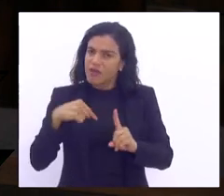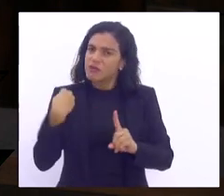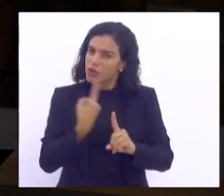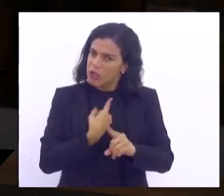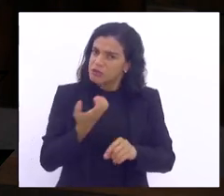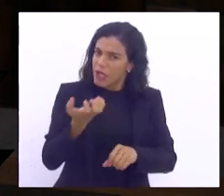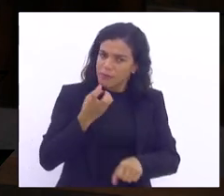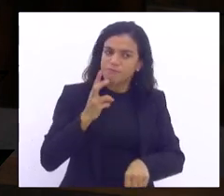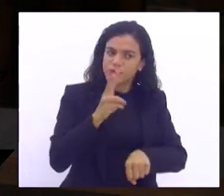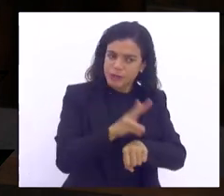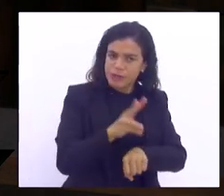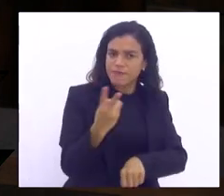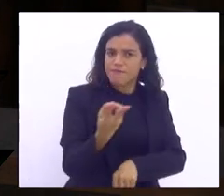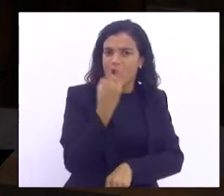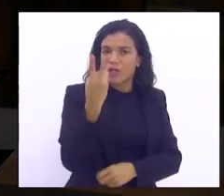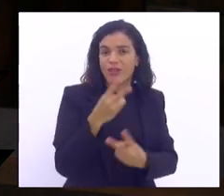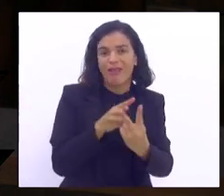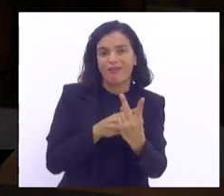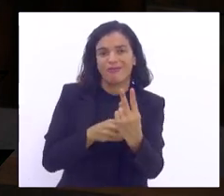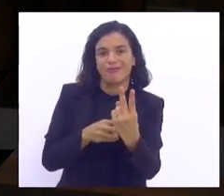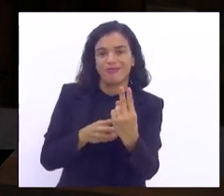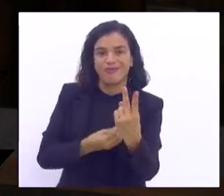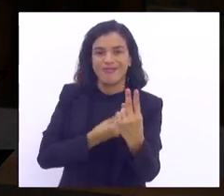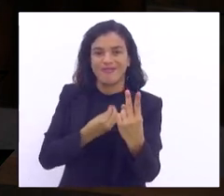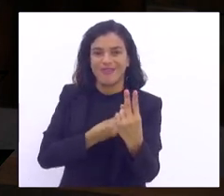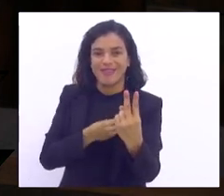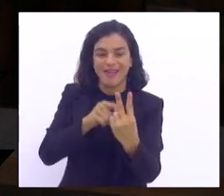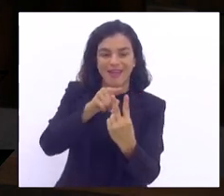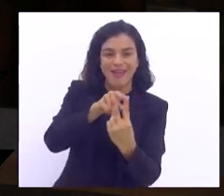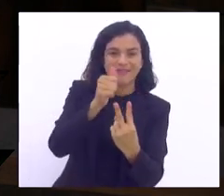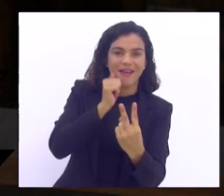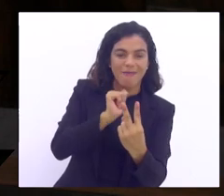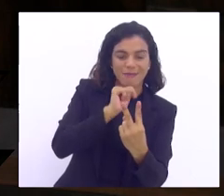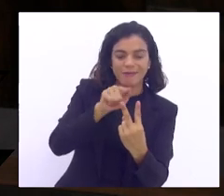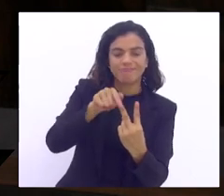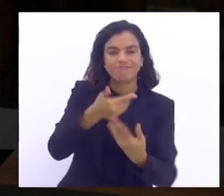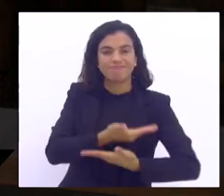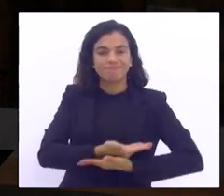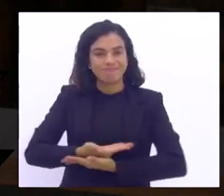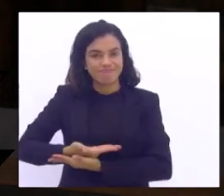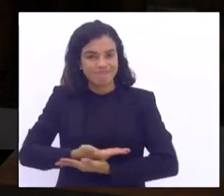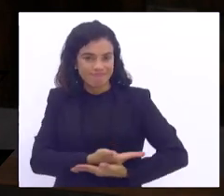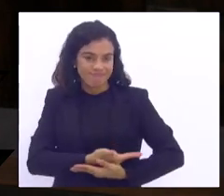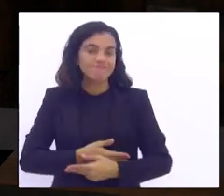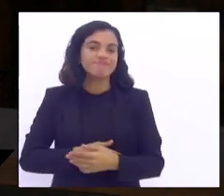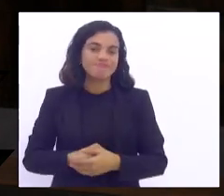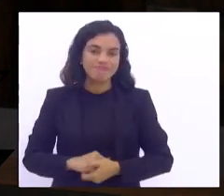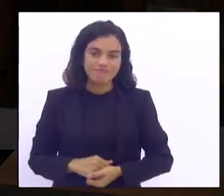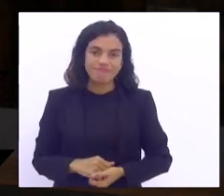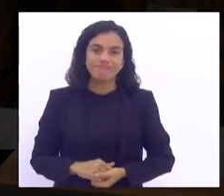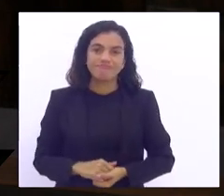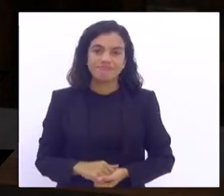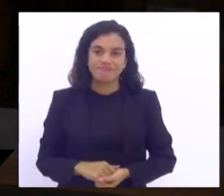queremos proteger e valorizar as duas vidas, a vida da mãe e a vida do bebê, não só uma delas.